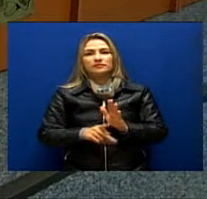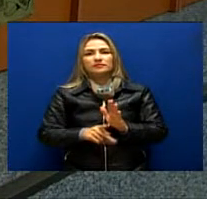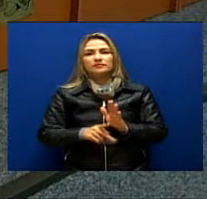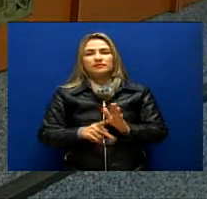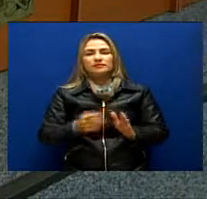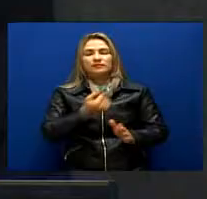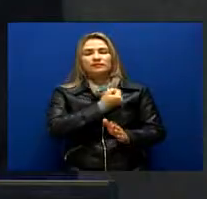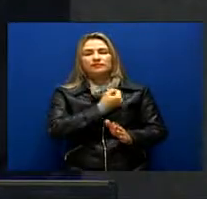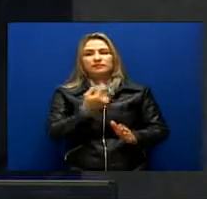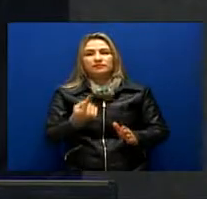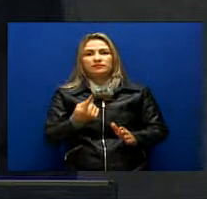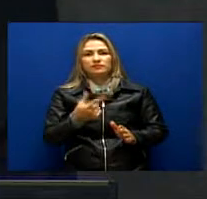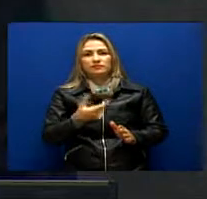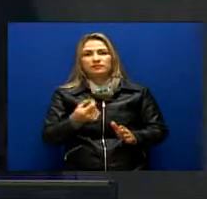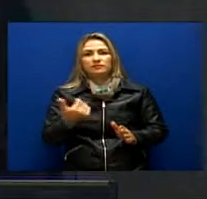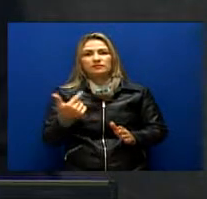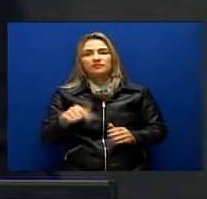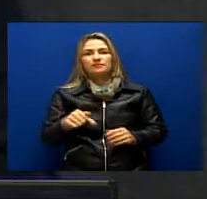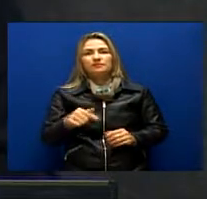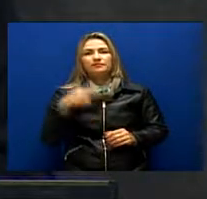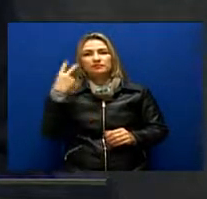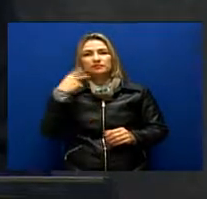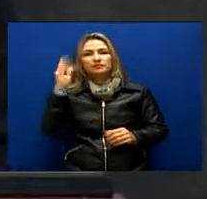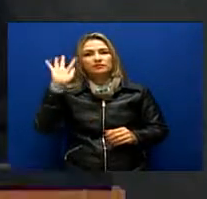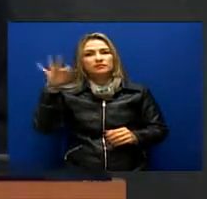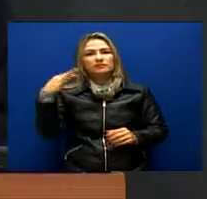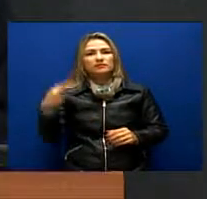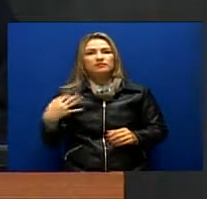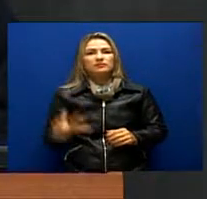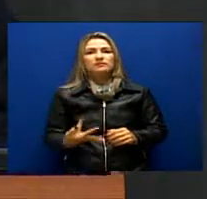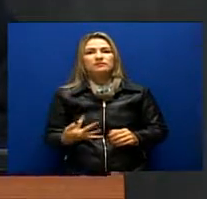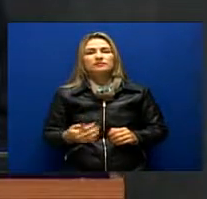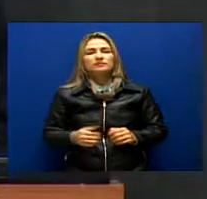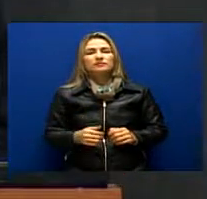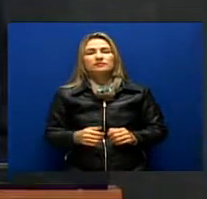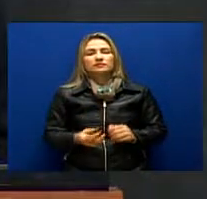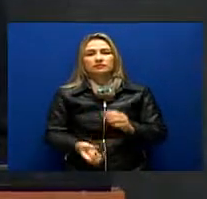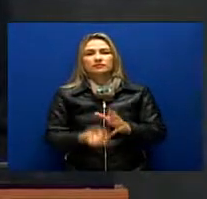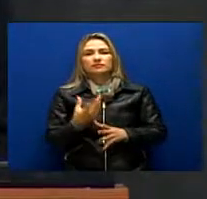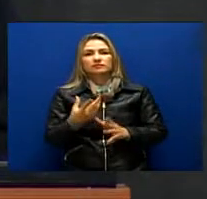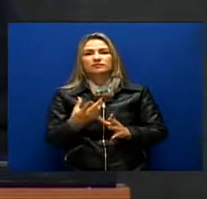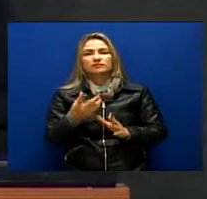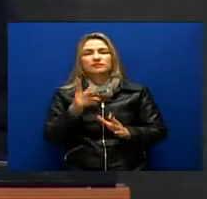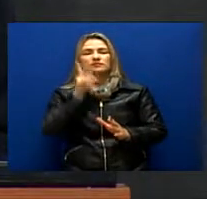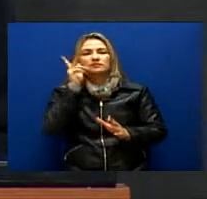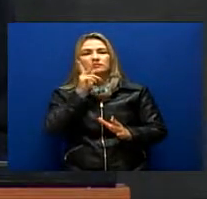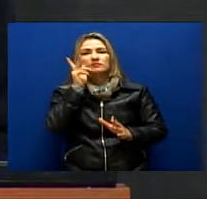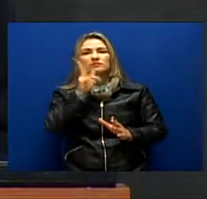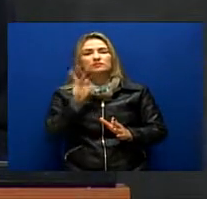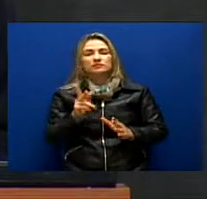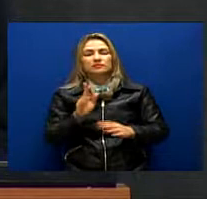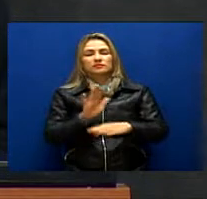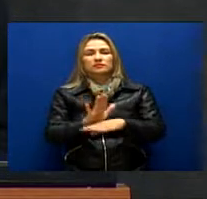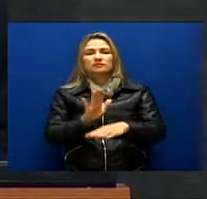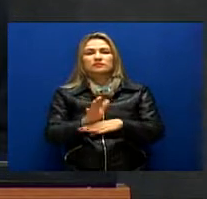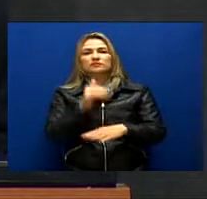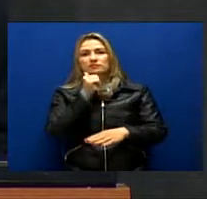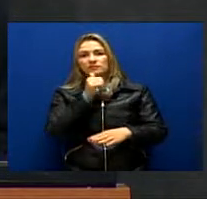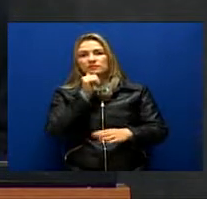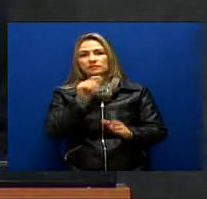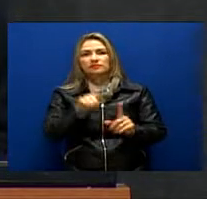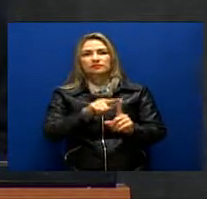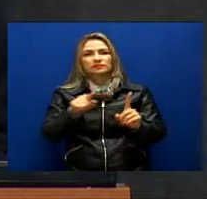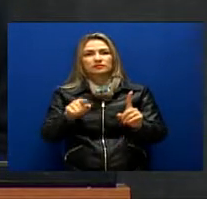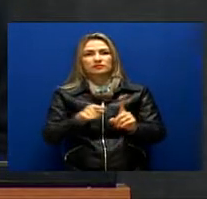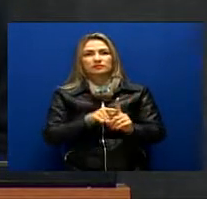1 de 2017 da vereadora Fernanda Garcia. Cria a política de atendimento à gestante do